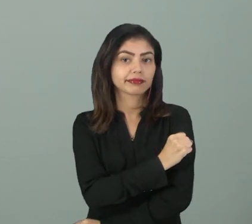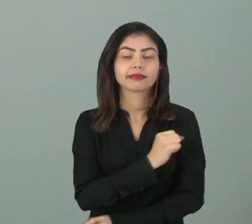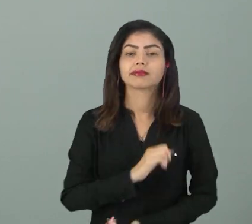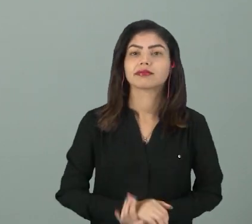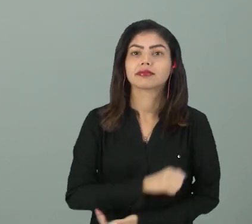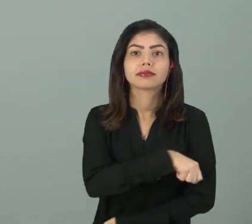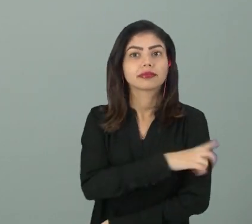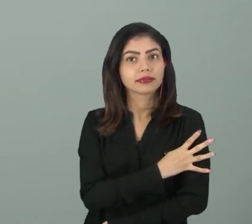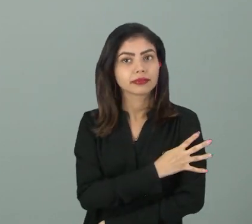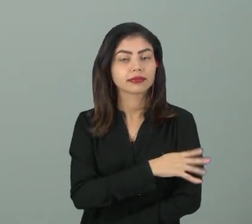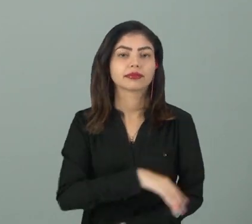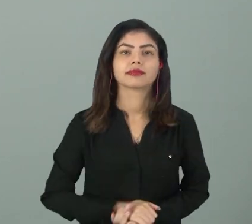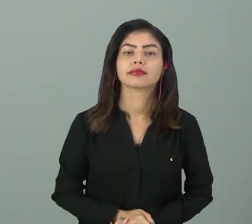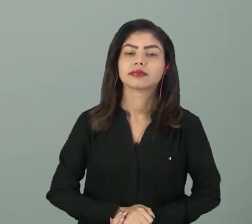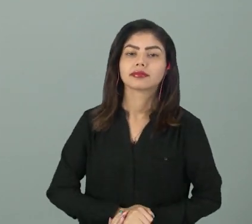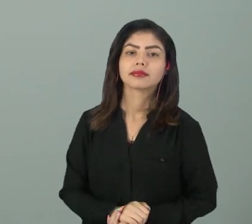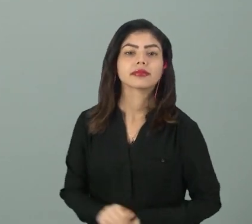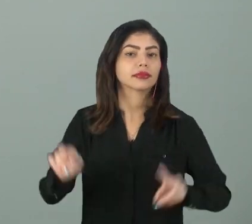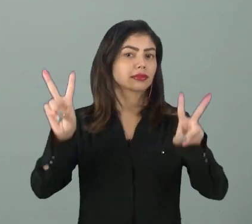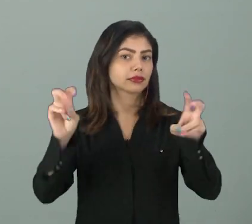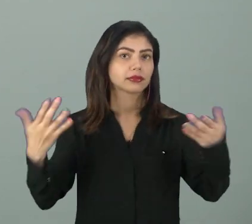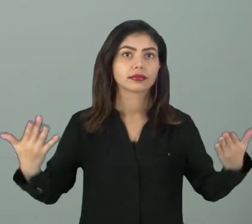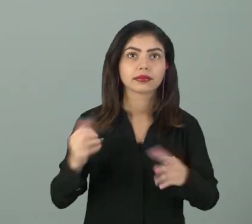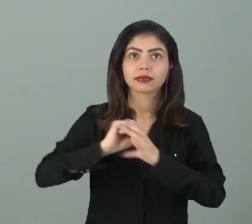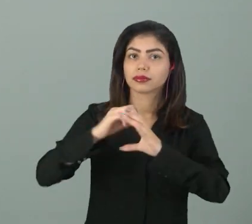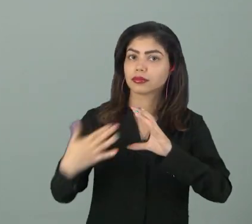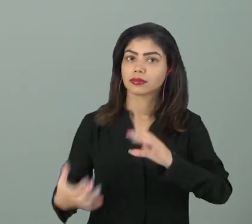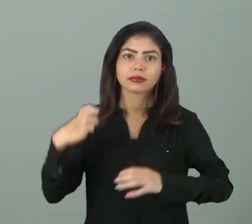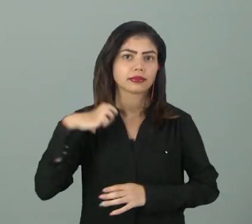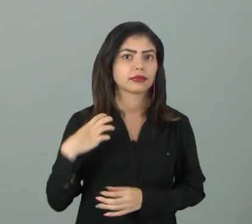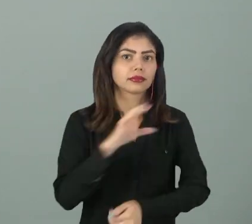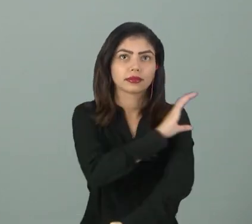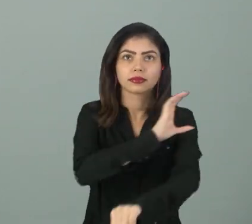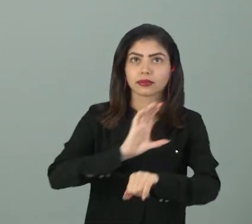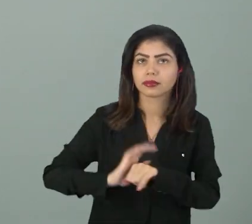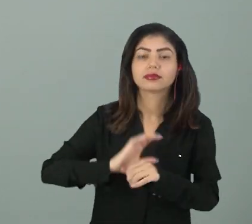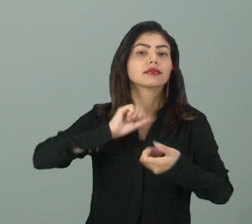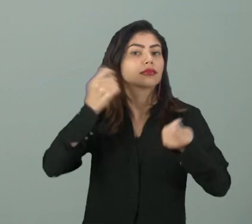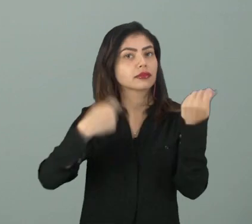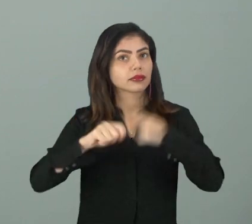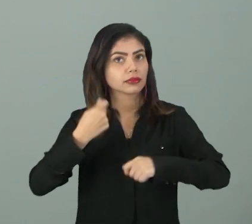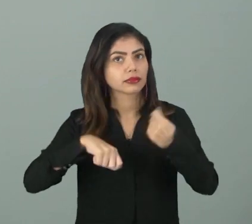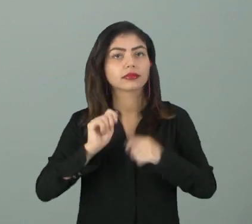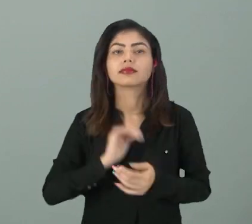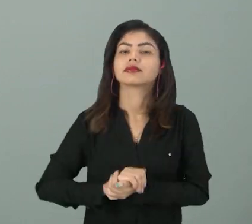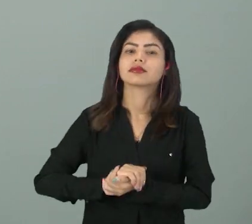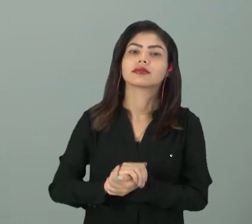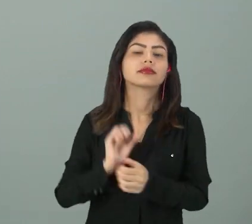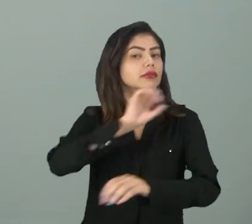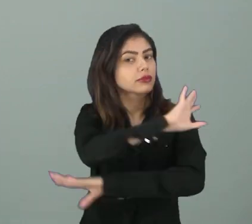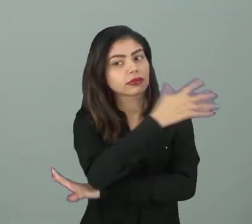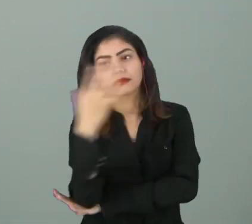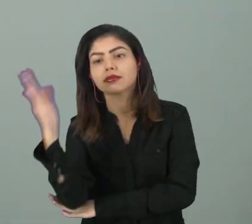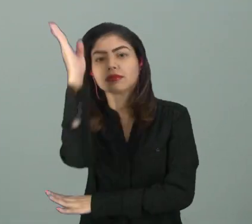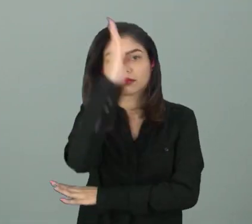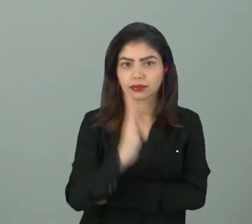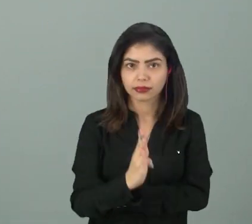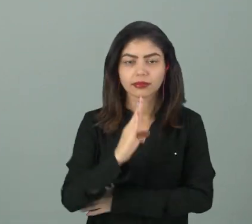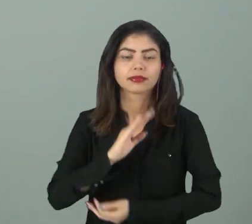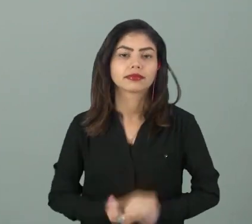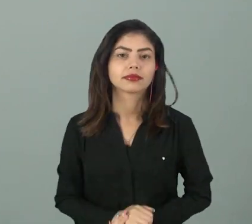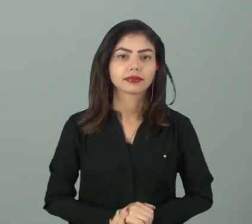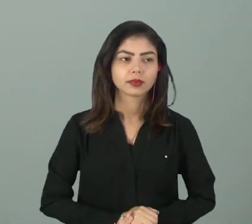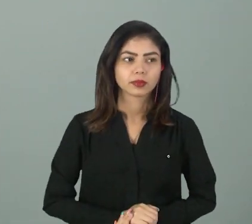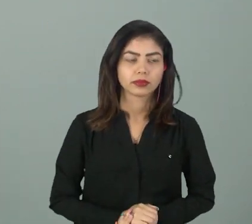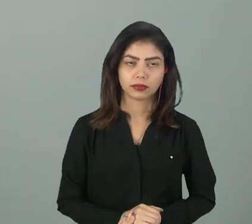do ensino fundamental. E o nosso tema, características étnicos, culturais, econômicas e ambientais do